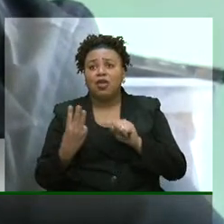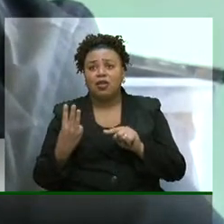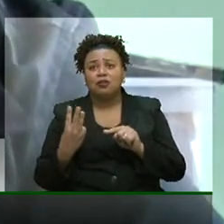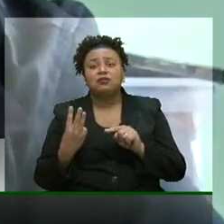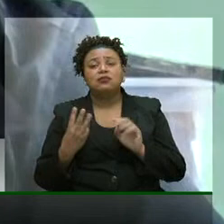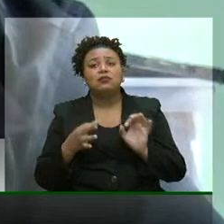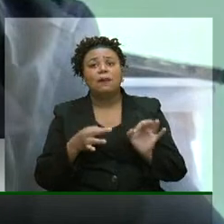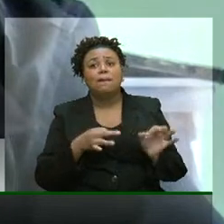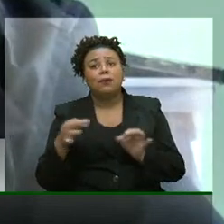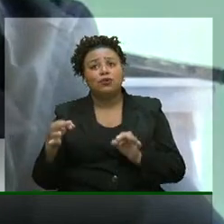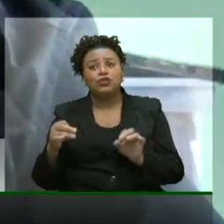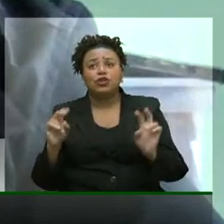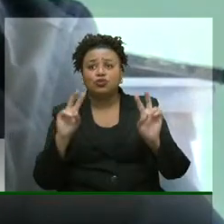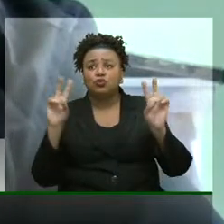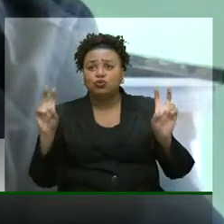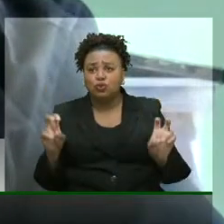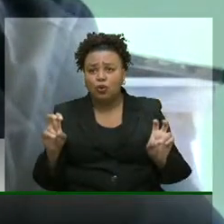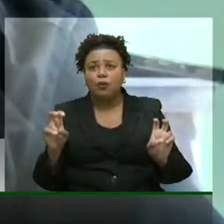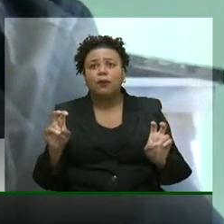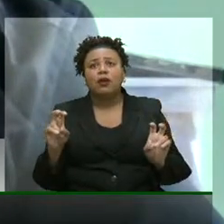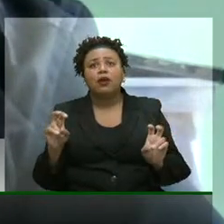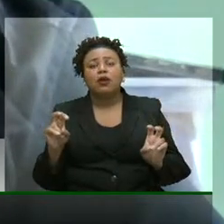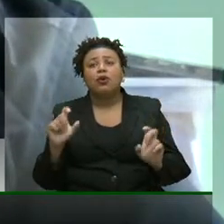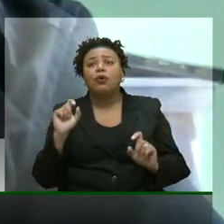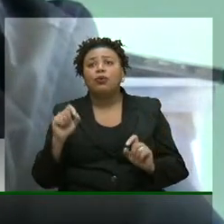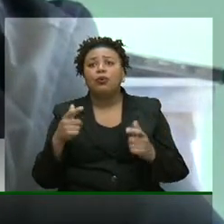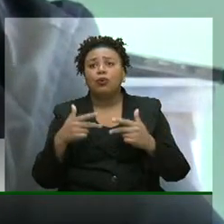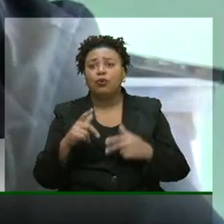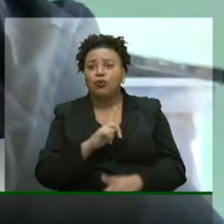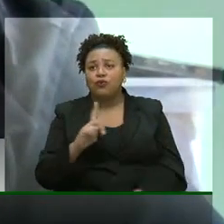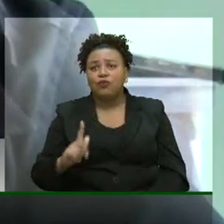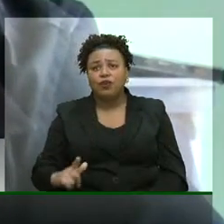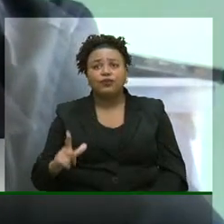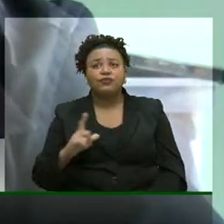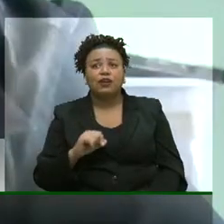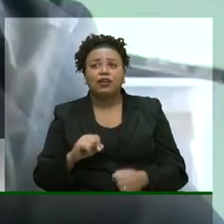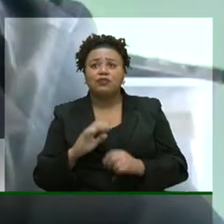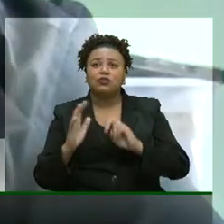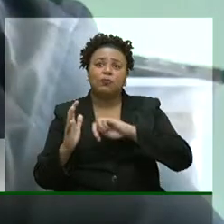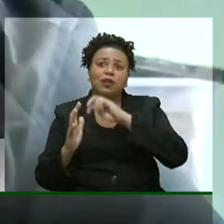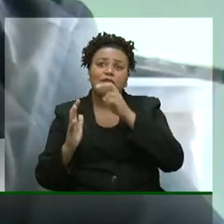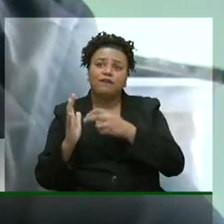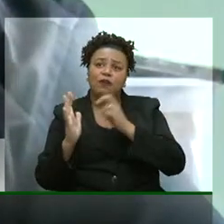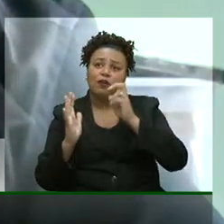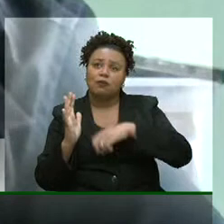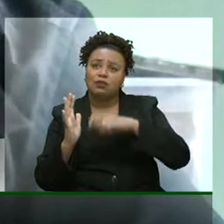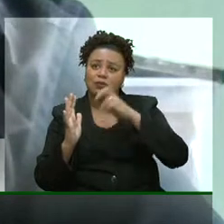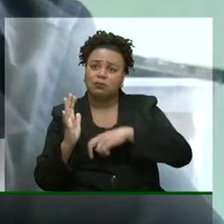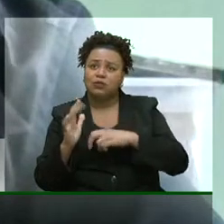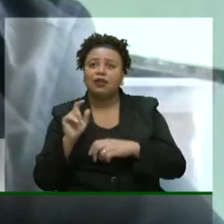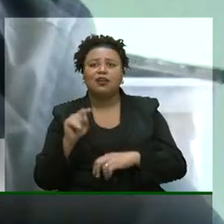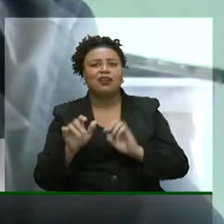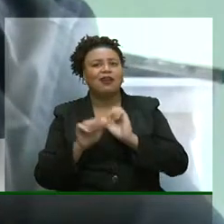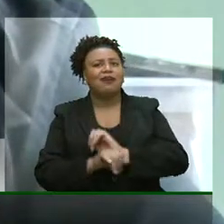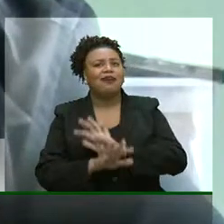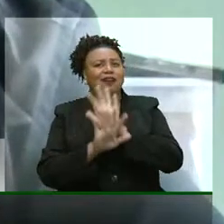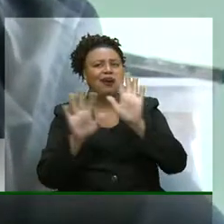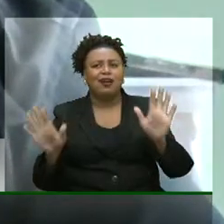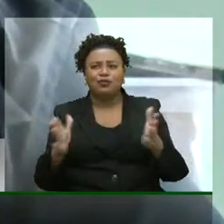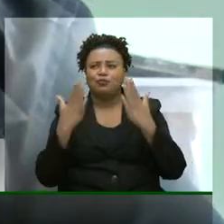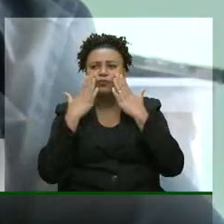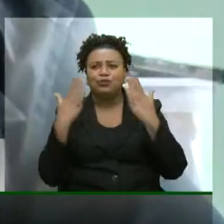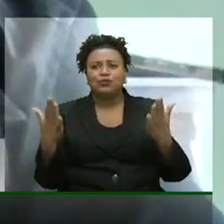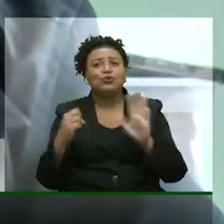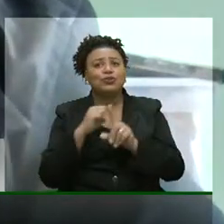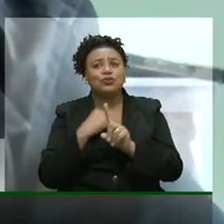que versavam sobre algo que o governo chamava de reforma tributária e que muito claro ficou para a sociedade